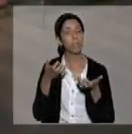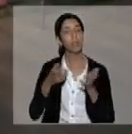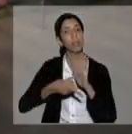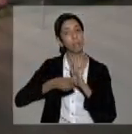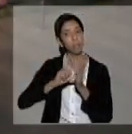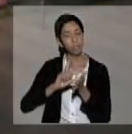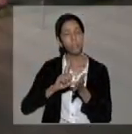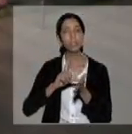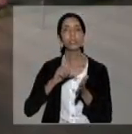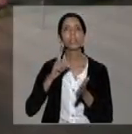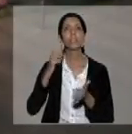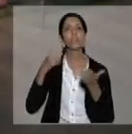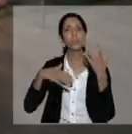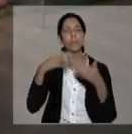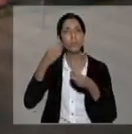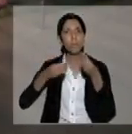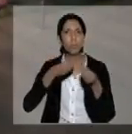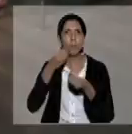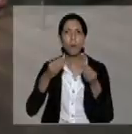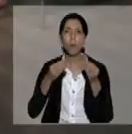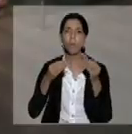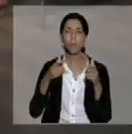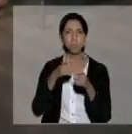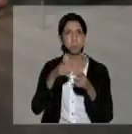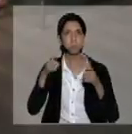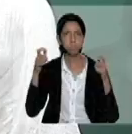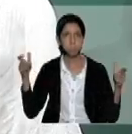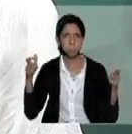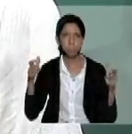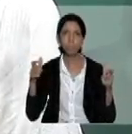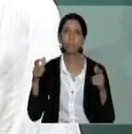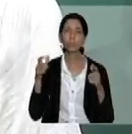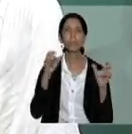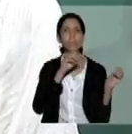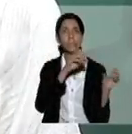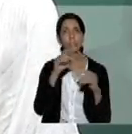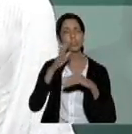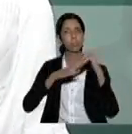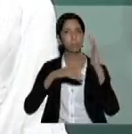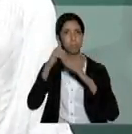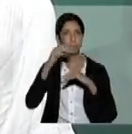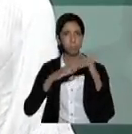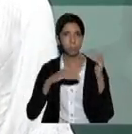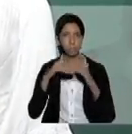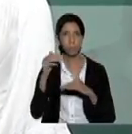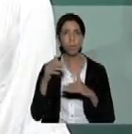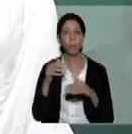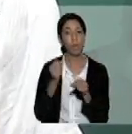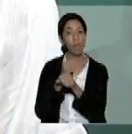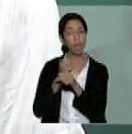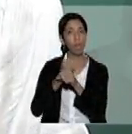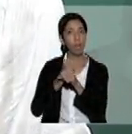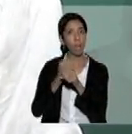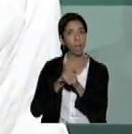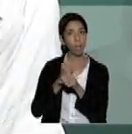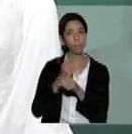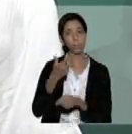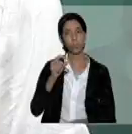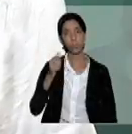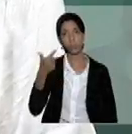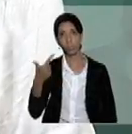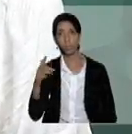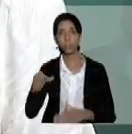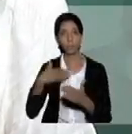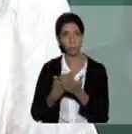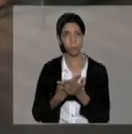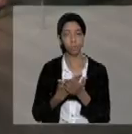gostaria que a gente começasse o programa falando dessa expansão da rede de ensino profissionalizante nos últimos anos, de